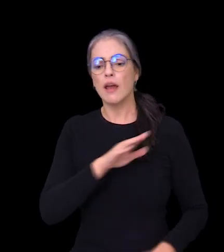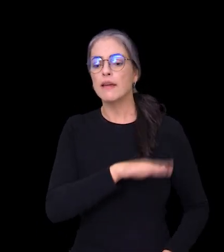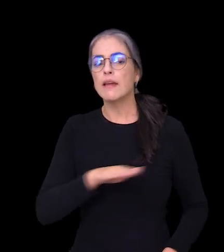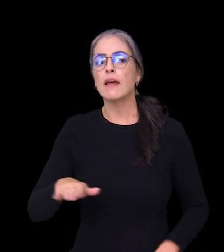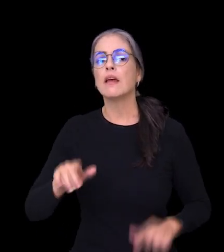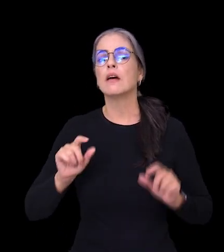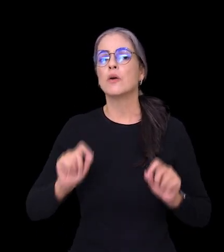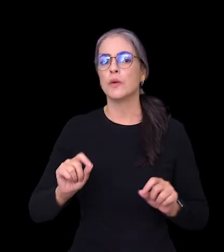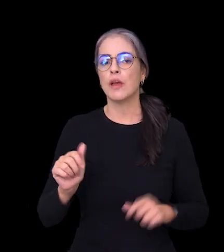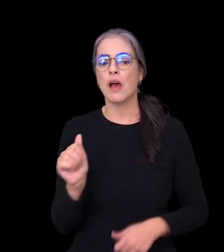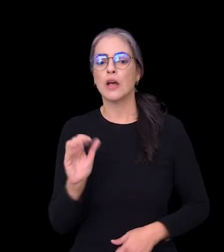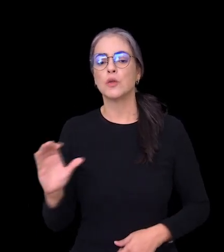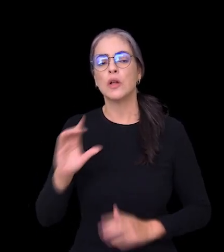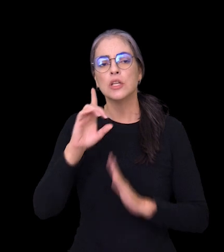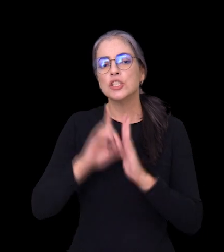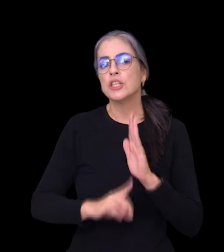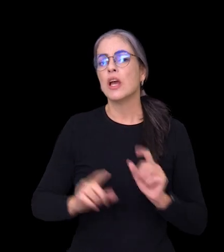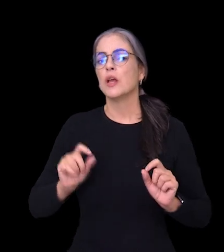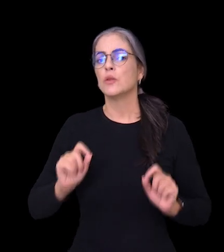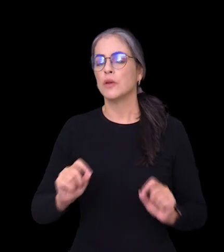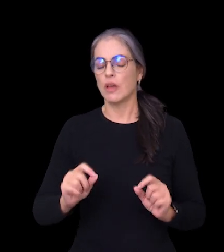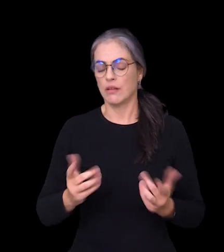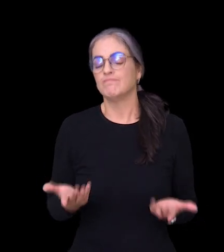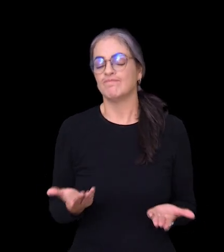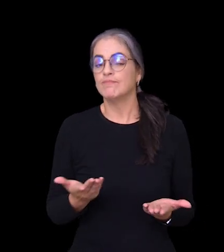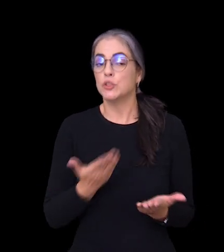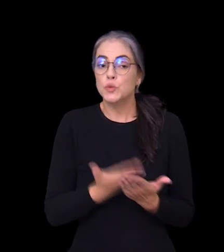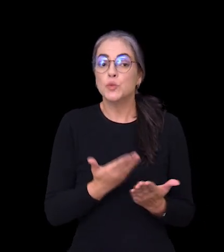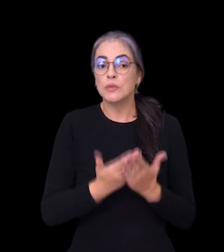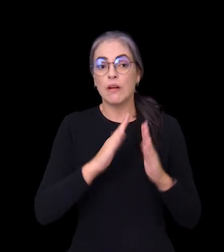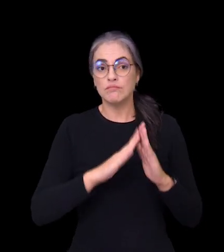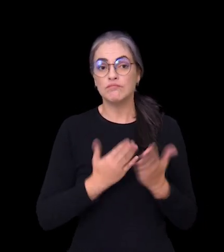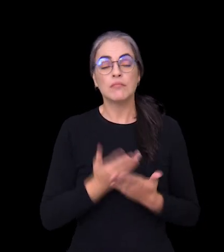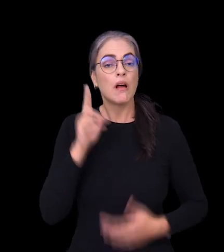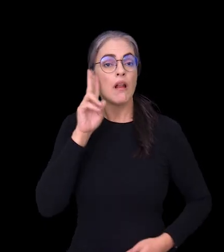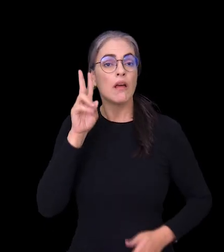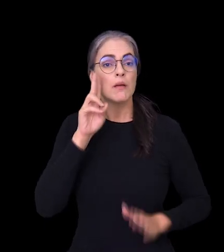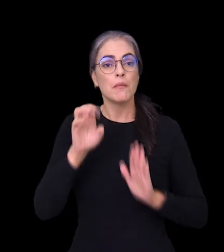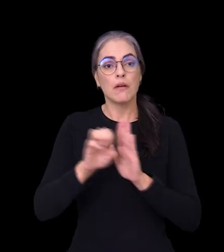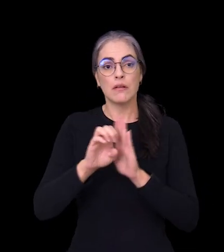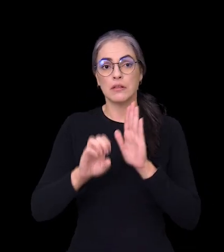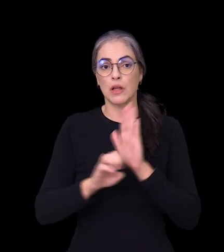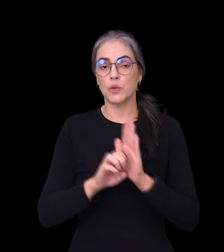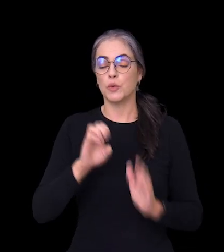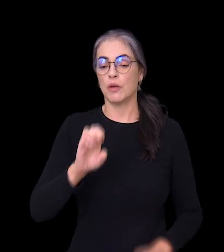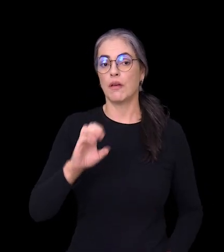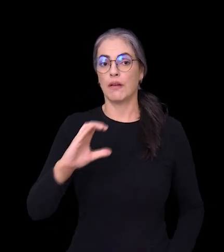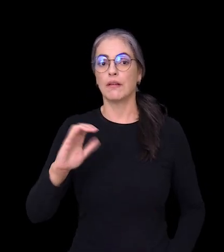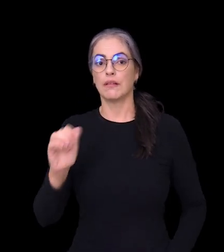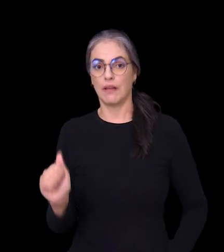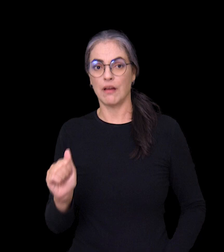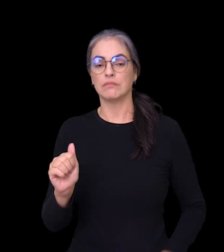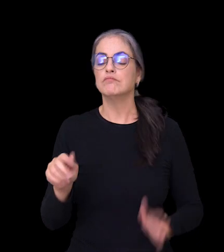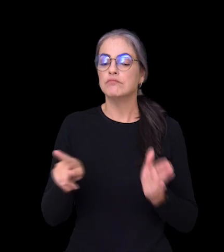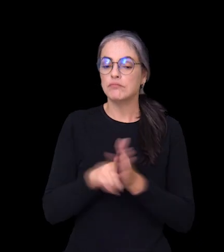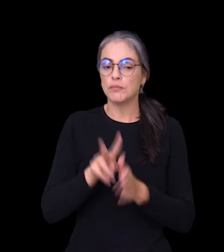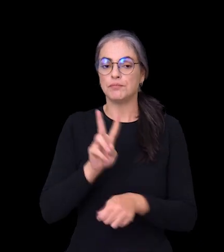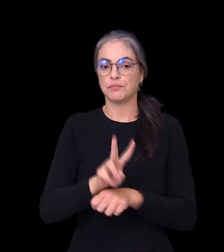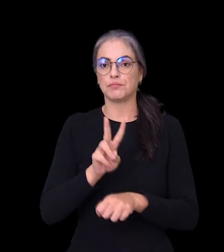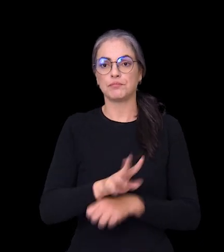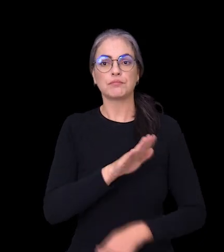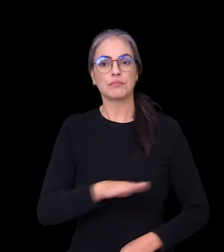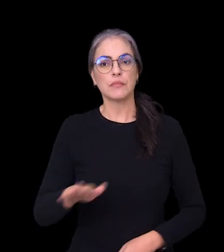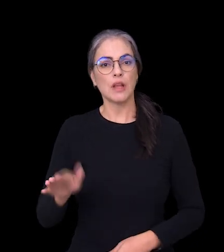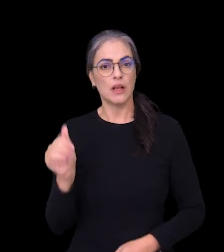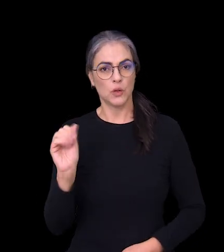dos adolescentes estarem na escola, relembrando também a importância do ECA, o nosso Estatuto da Criança e da Adolescência é muito